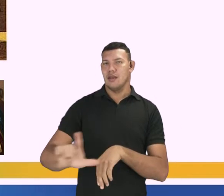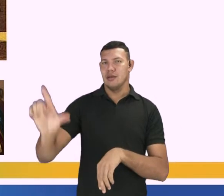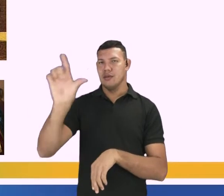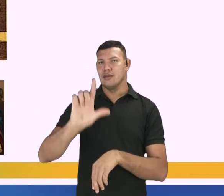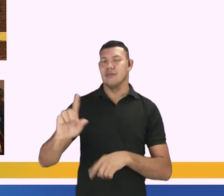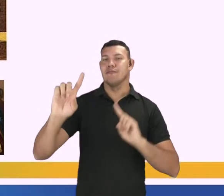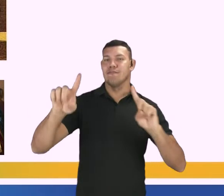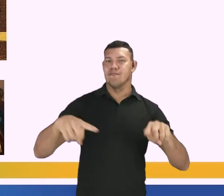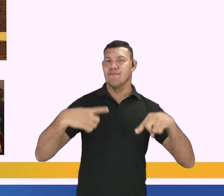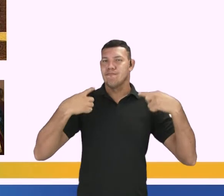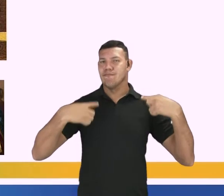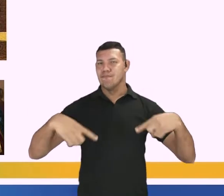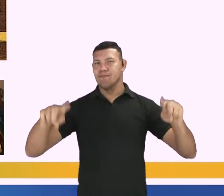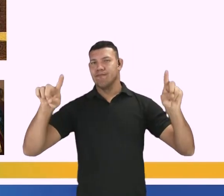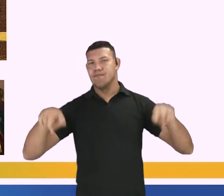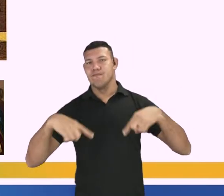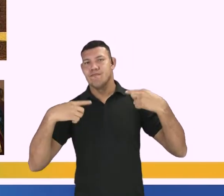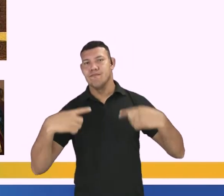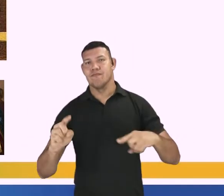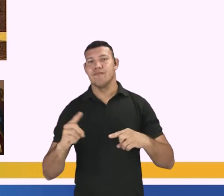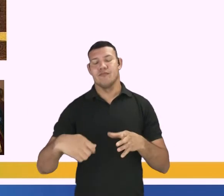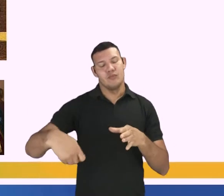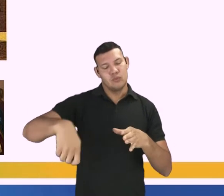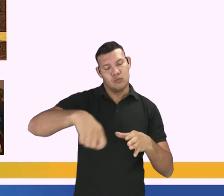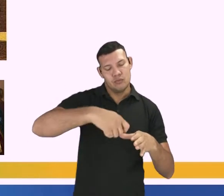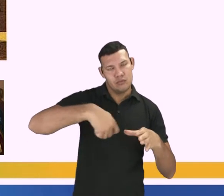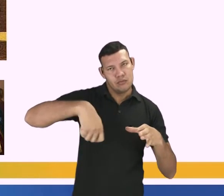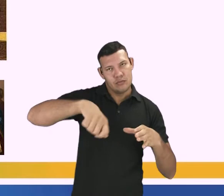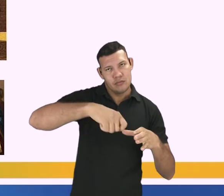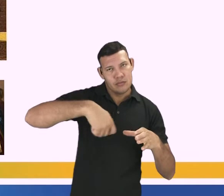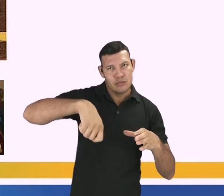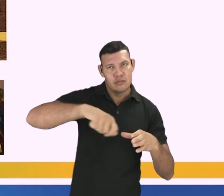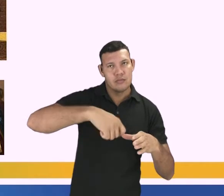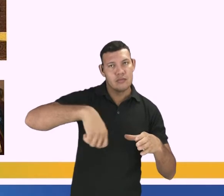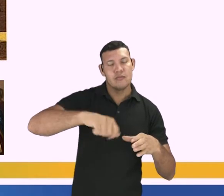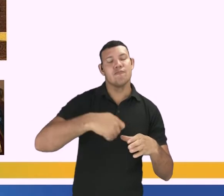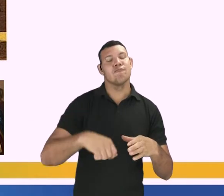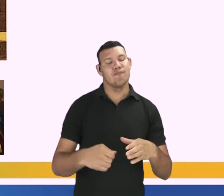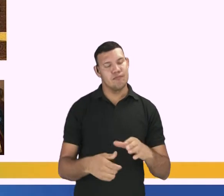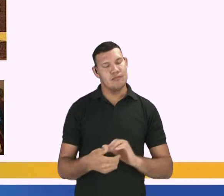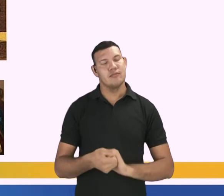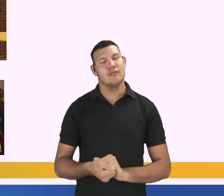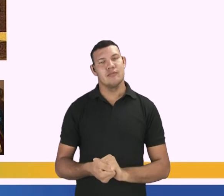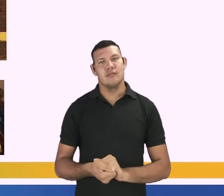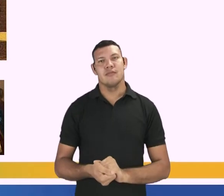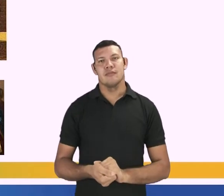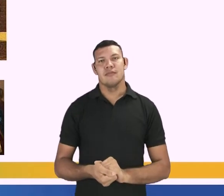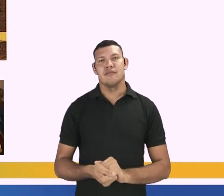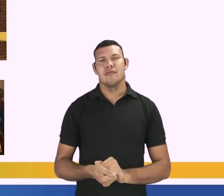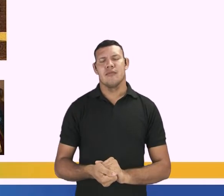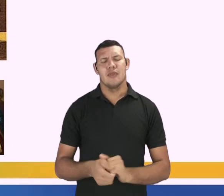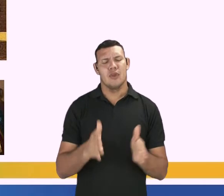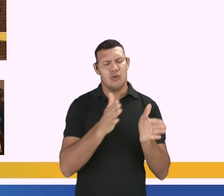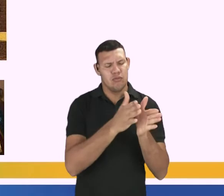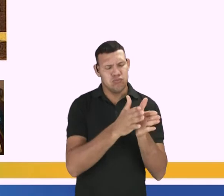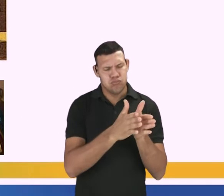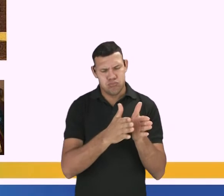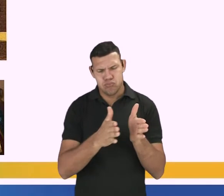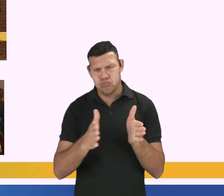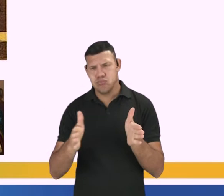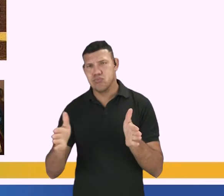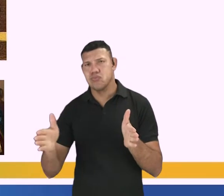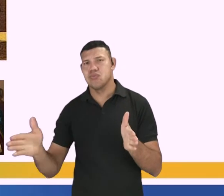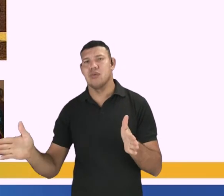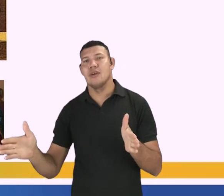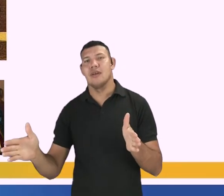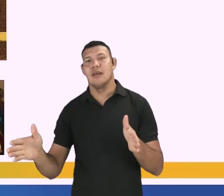a música, nós temos a culinária, né? Que vale a pena, desse todo o período chamado de Idade